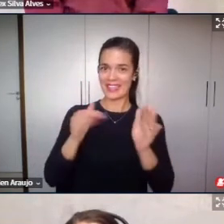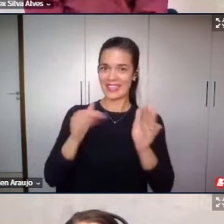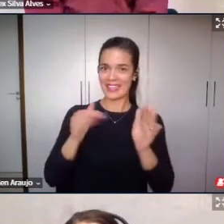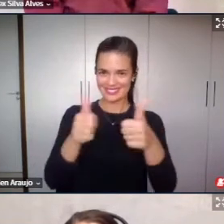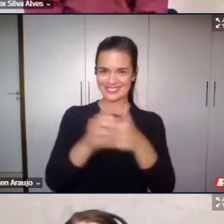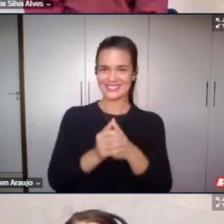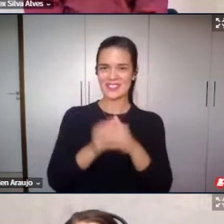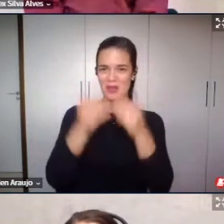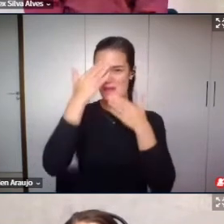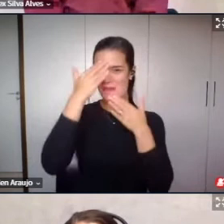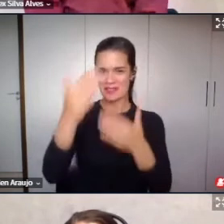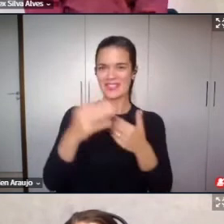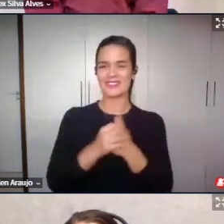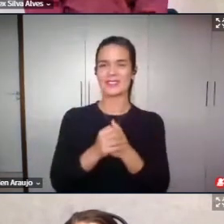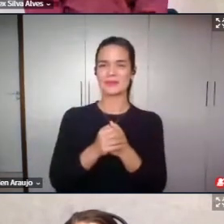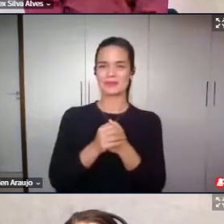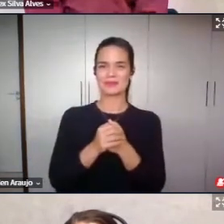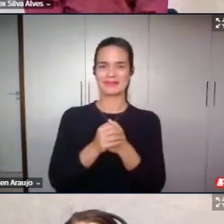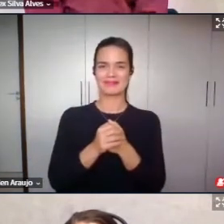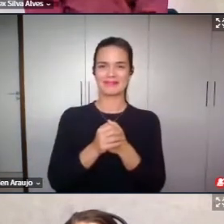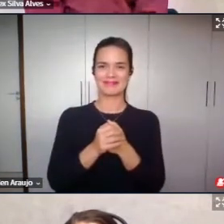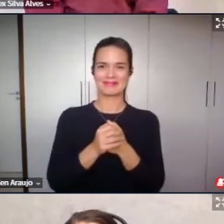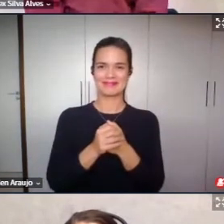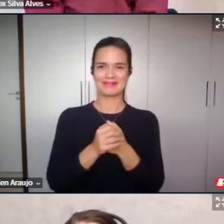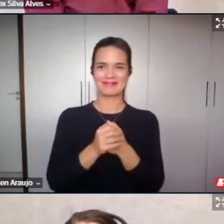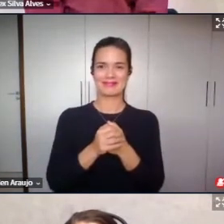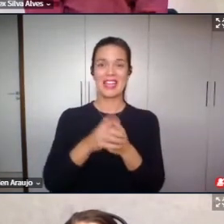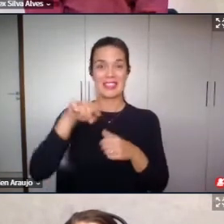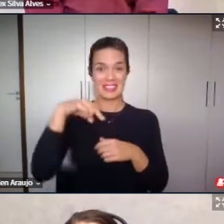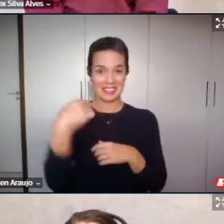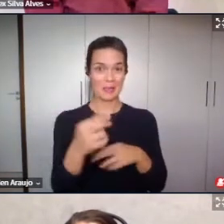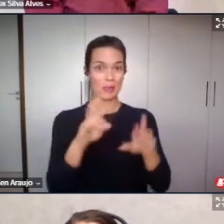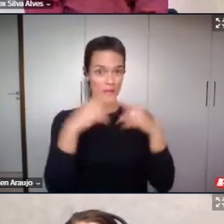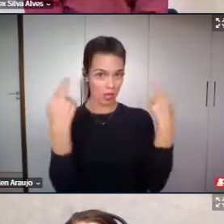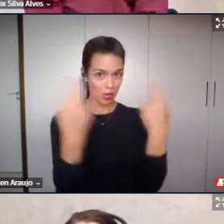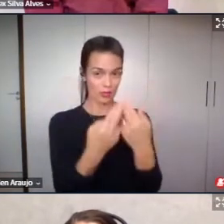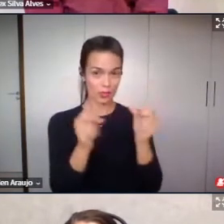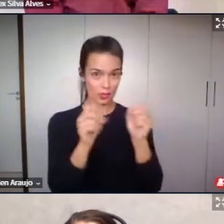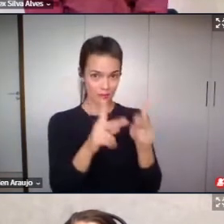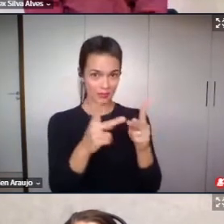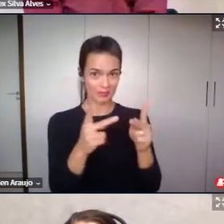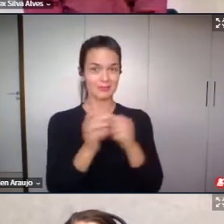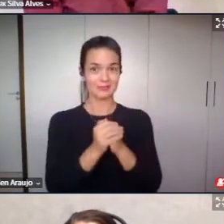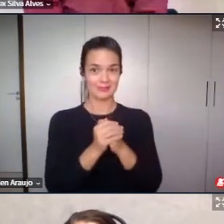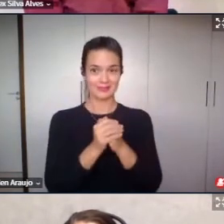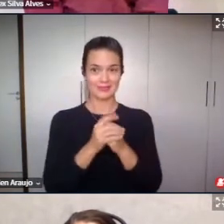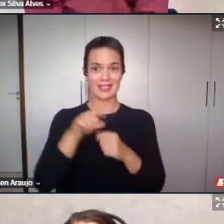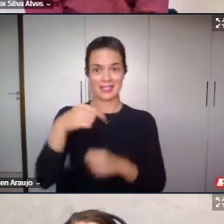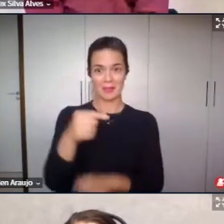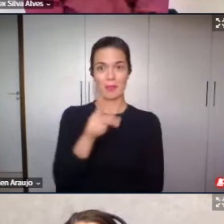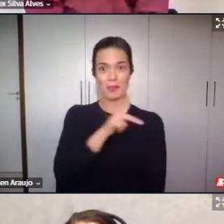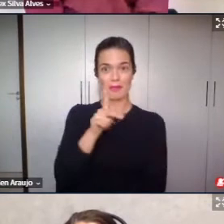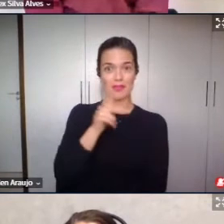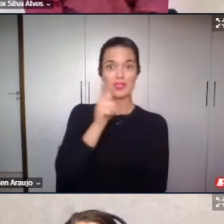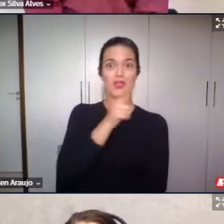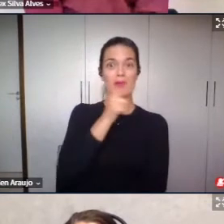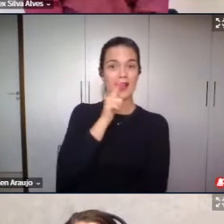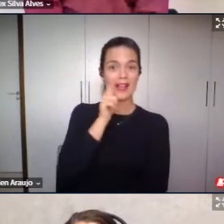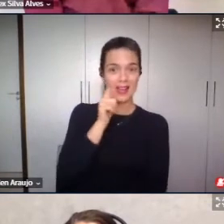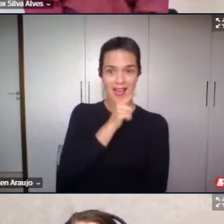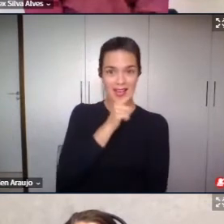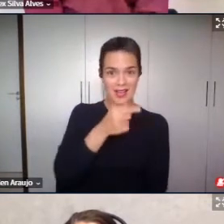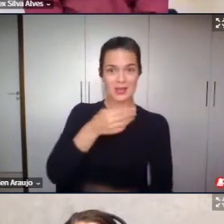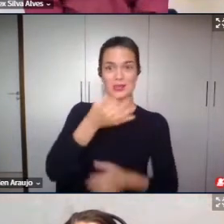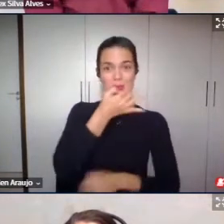Obrigada. Porque nós vamos ter que nos reunir depois, né? Sim. Depois da fala do professor Glaucio, nós temos a reunião para